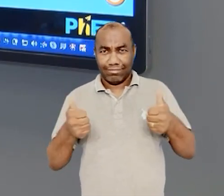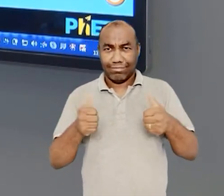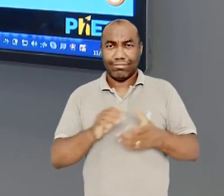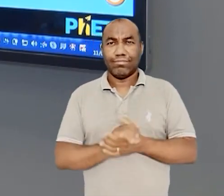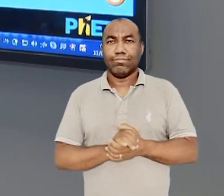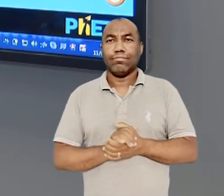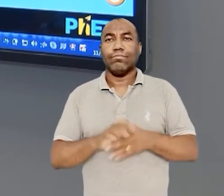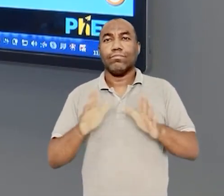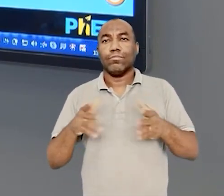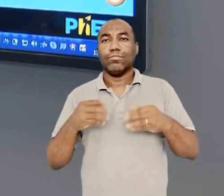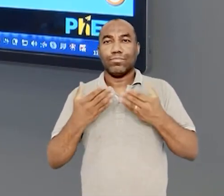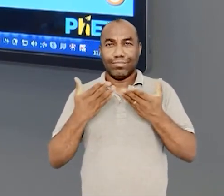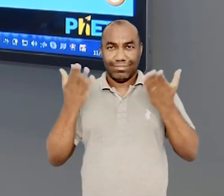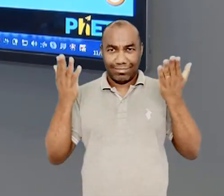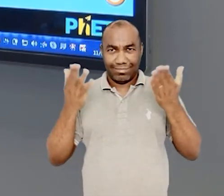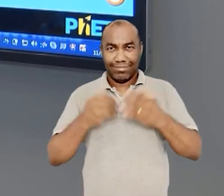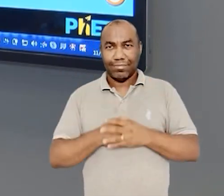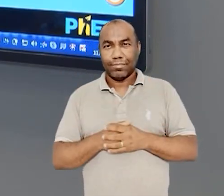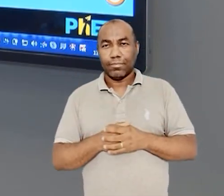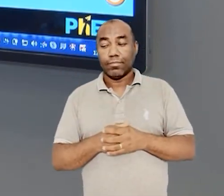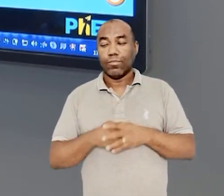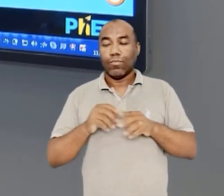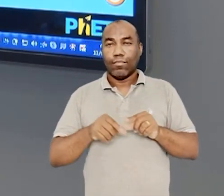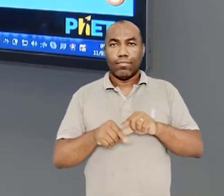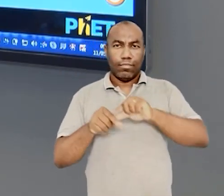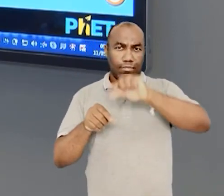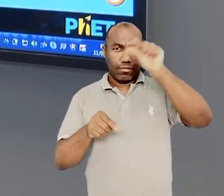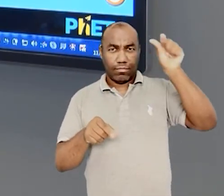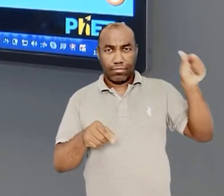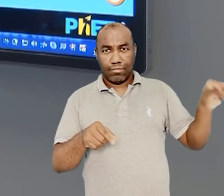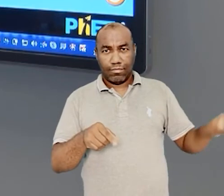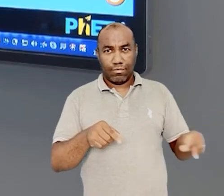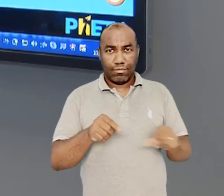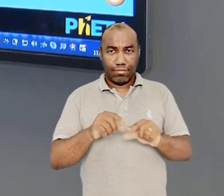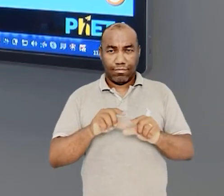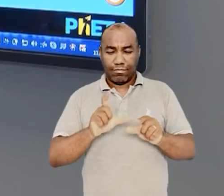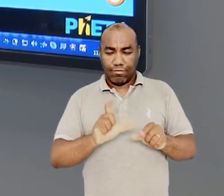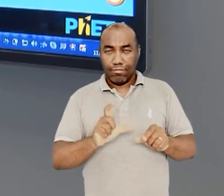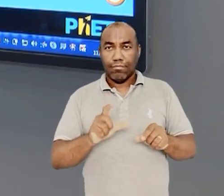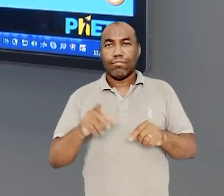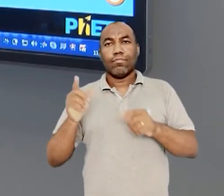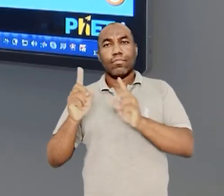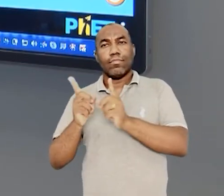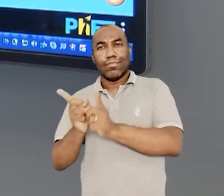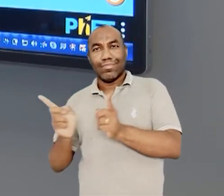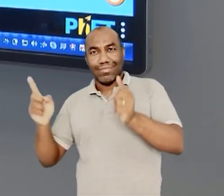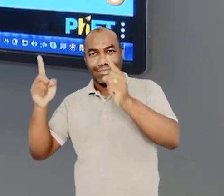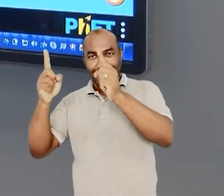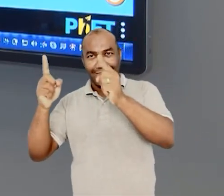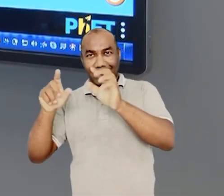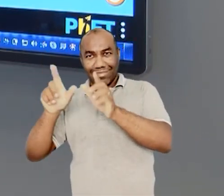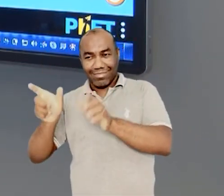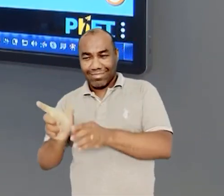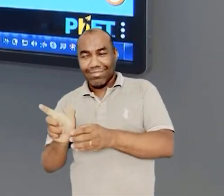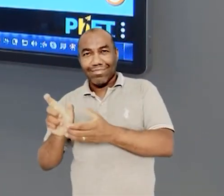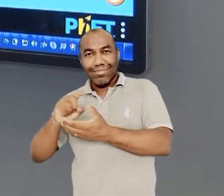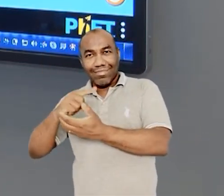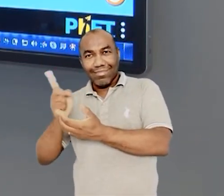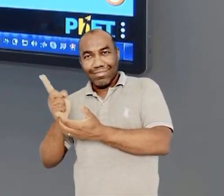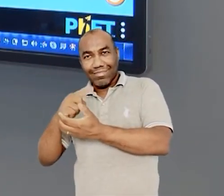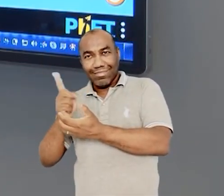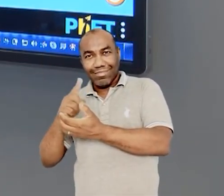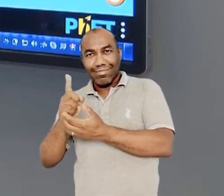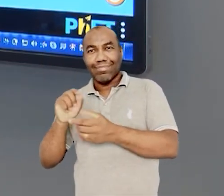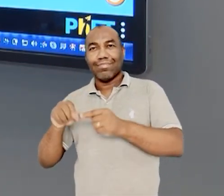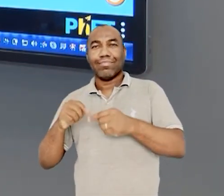Fechou, moçadinha? Então aqui nós temos elementos para vocês investigarem naquilo que eu chamo